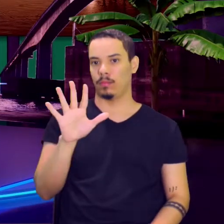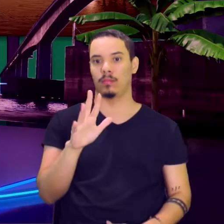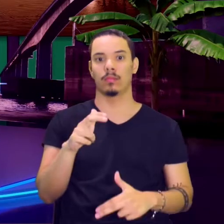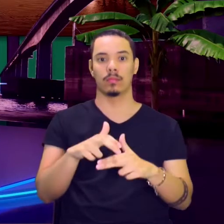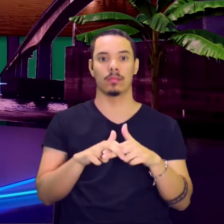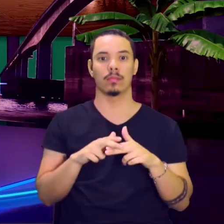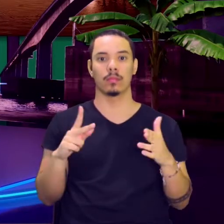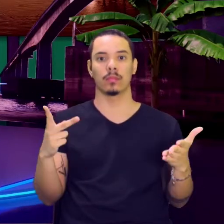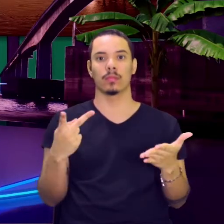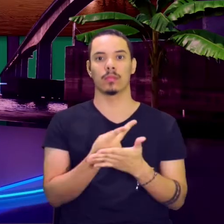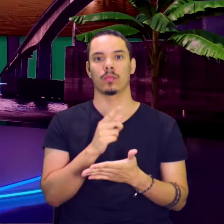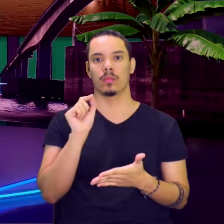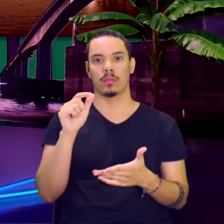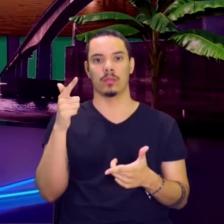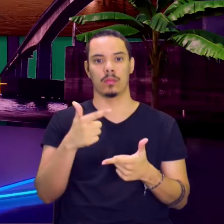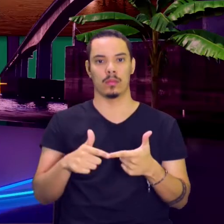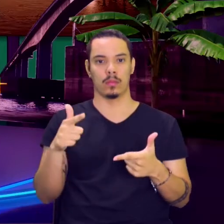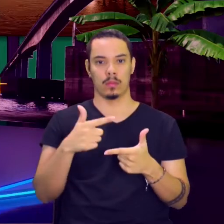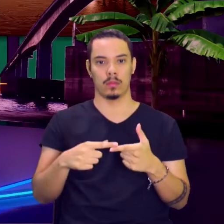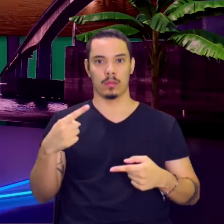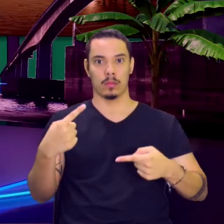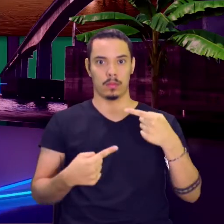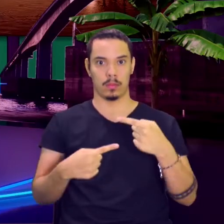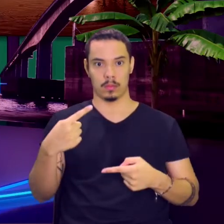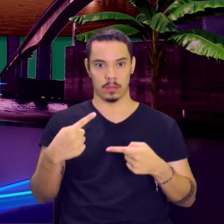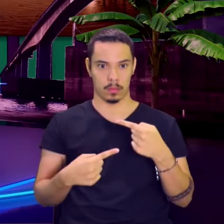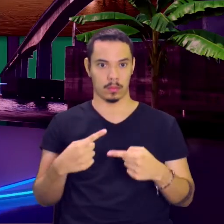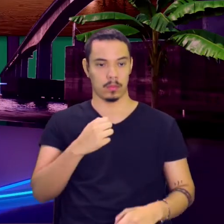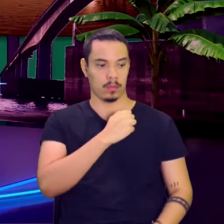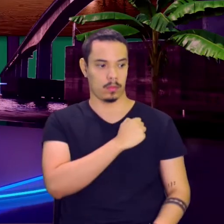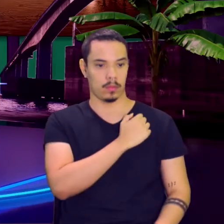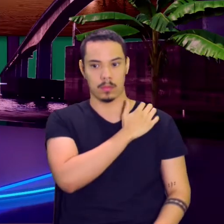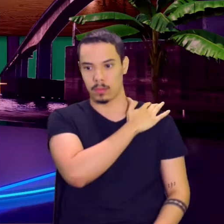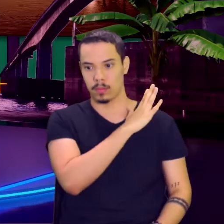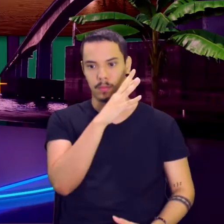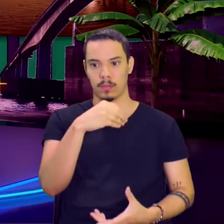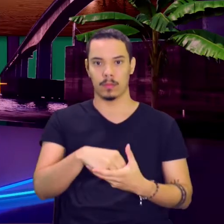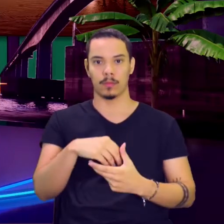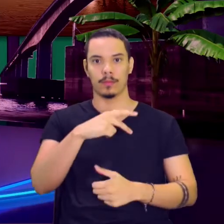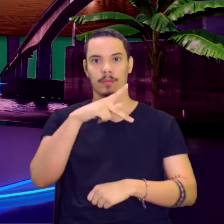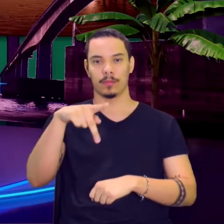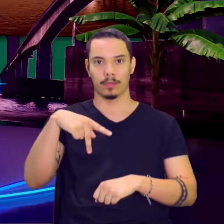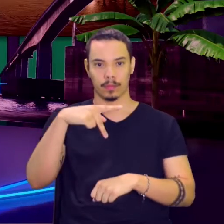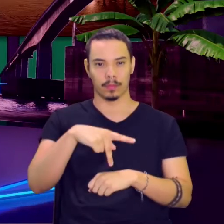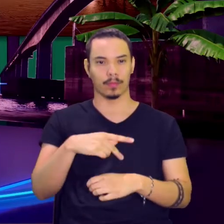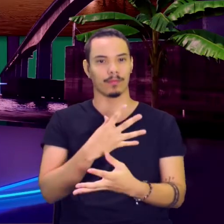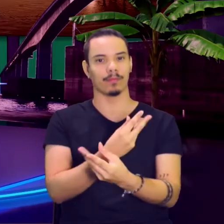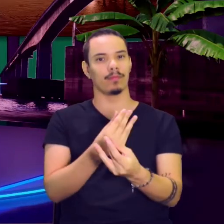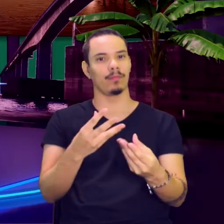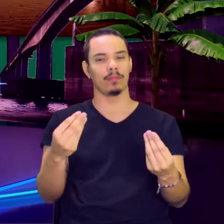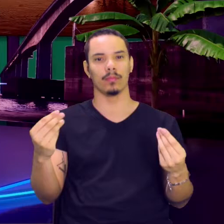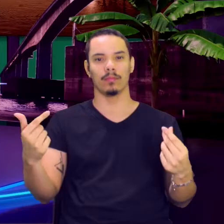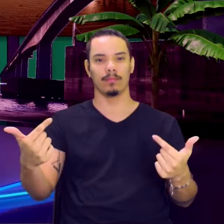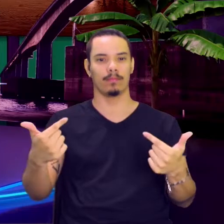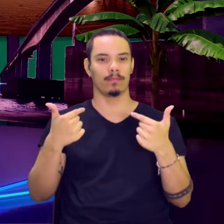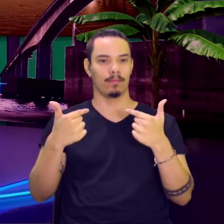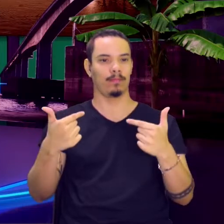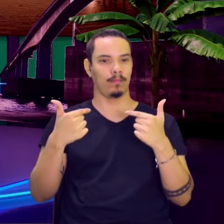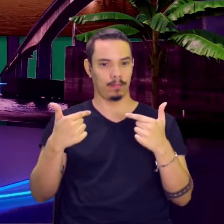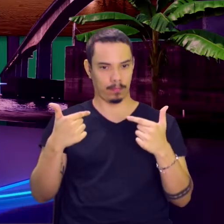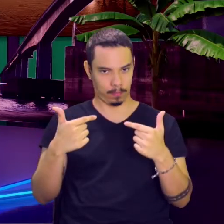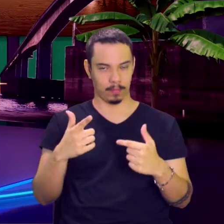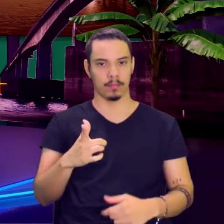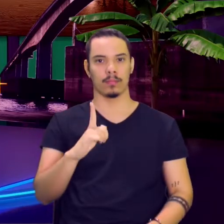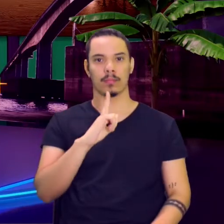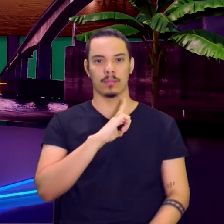gerou problemas de ordem política e militar aqui no nosso país. Muitos críticos, muitos criticaram,